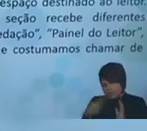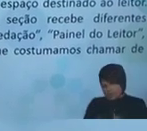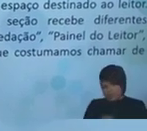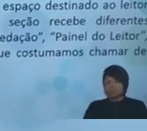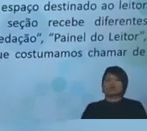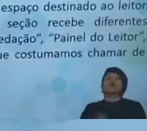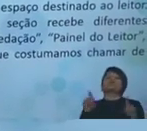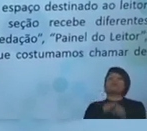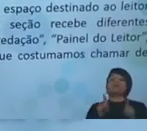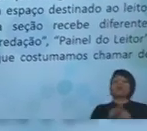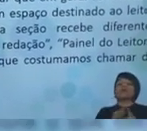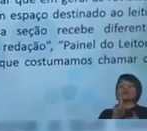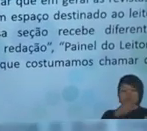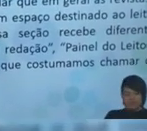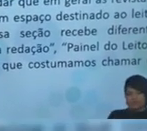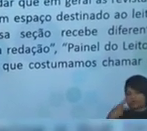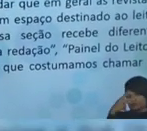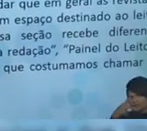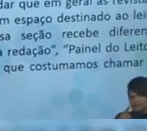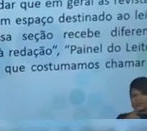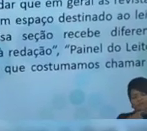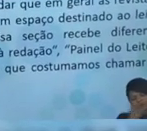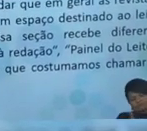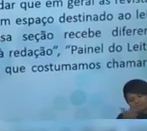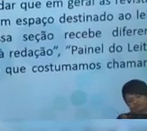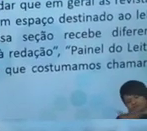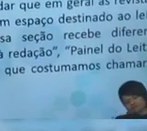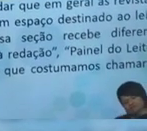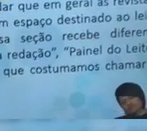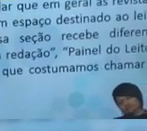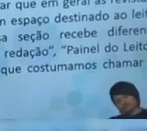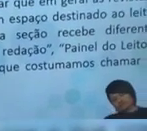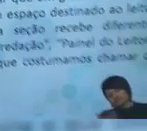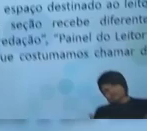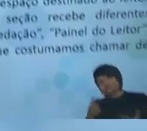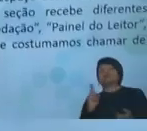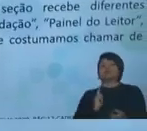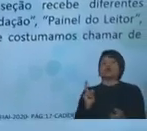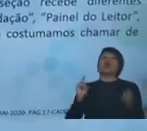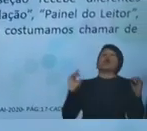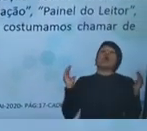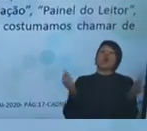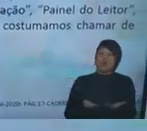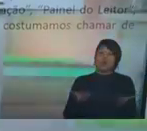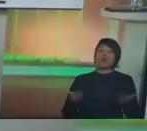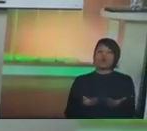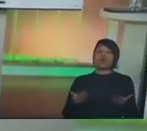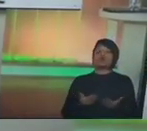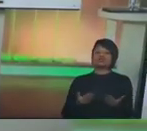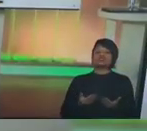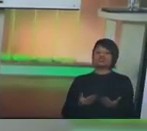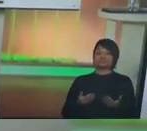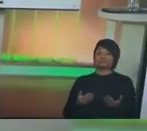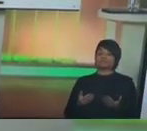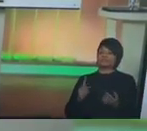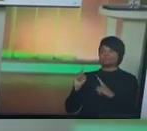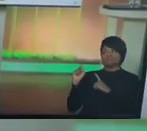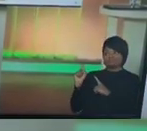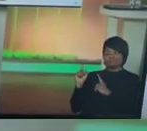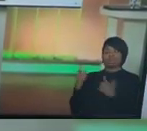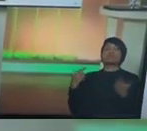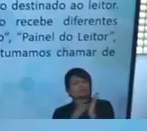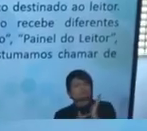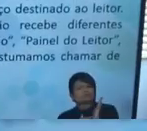sessão de sequência dessas atividades. Hoje, aqui, pessoal, eu tive que adaptar